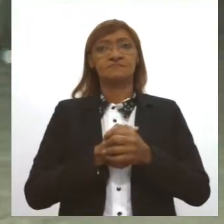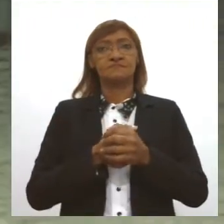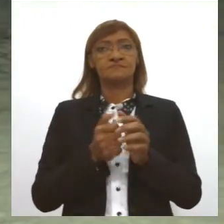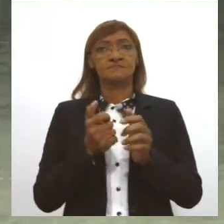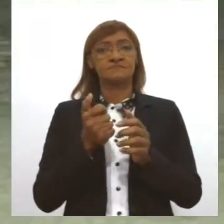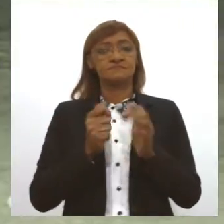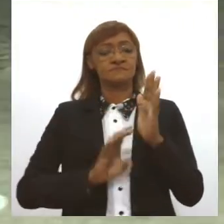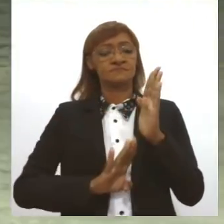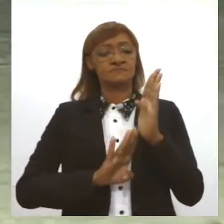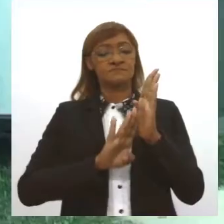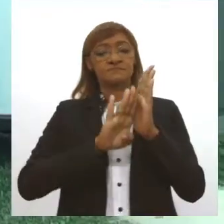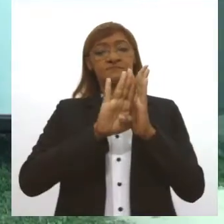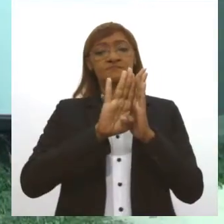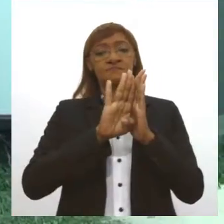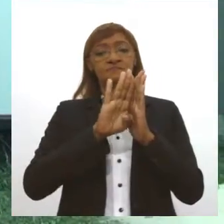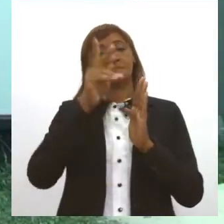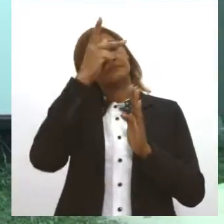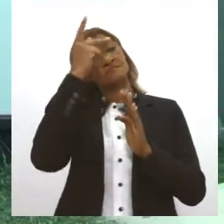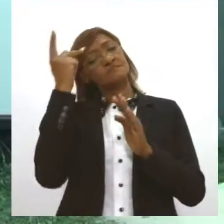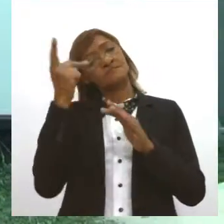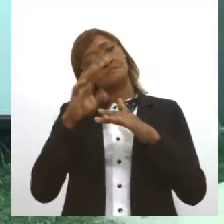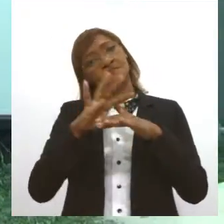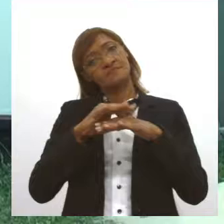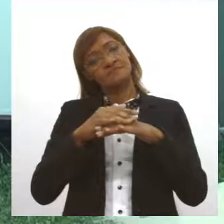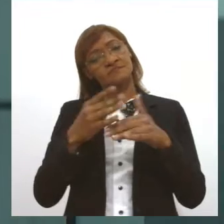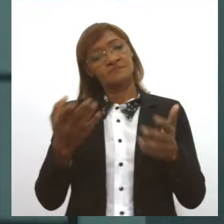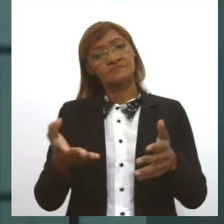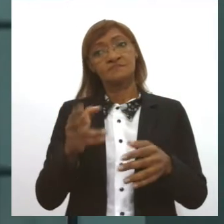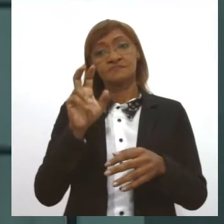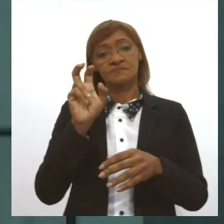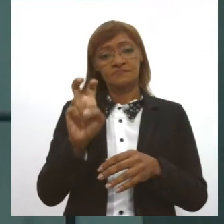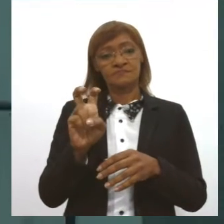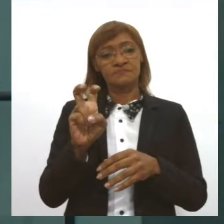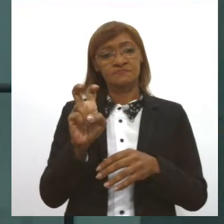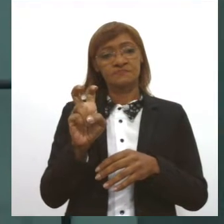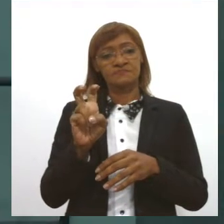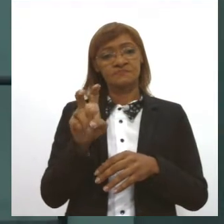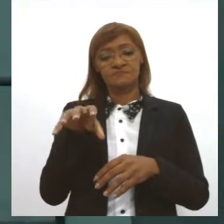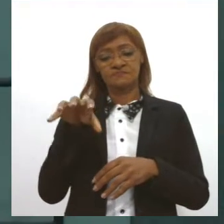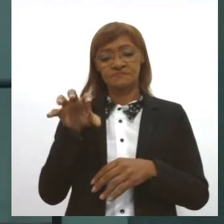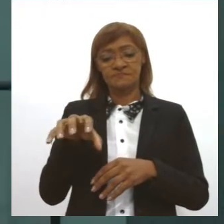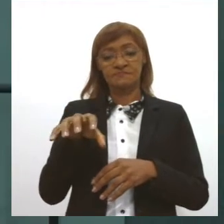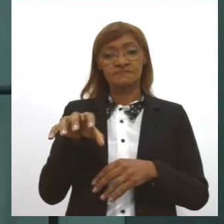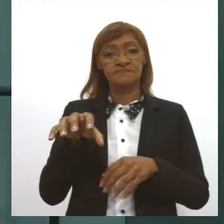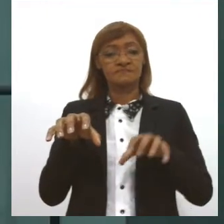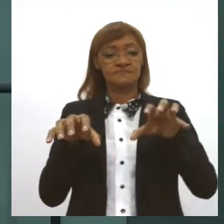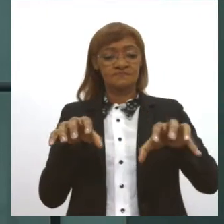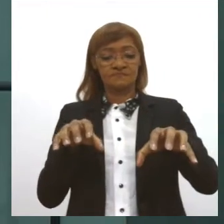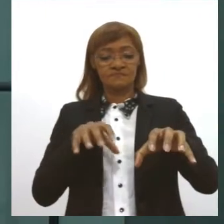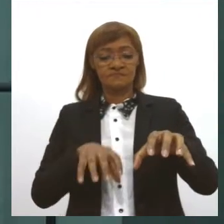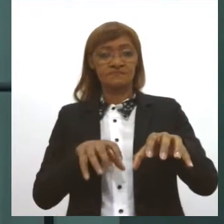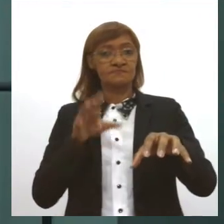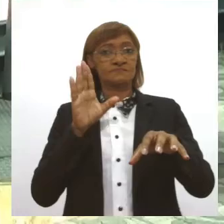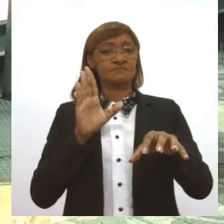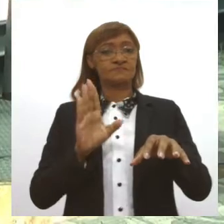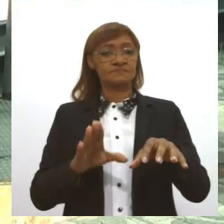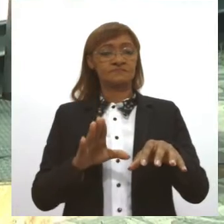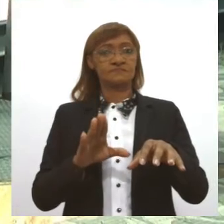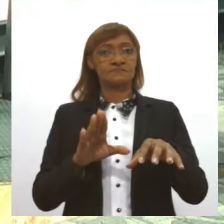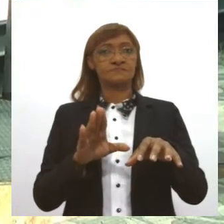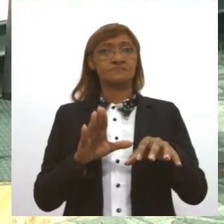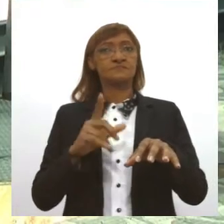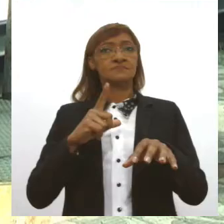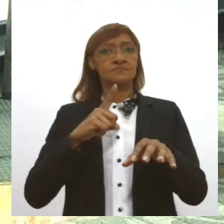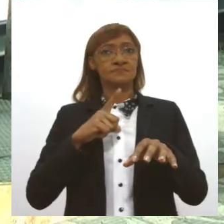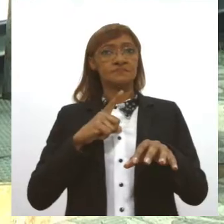nessa situação. E a ampliação desses 5 leitos, que atende pacientes de média e alta complexidade, é de